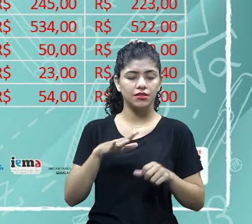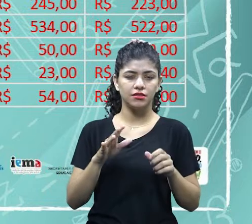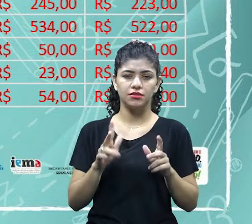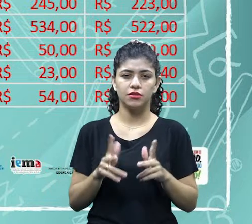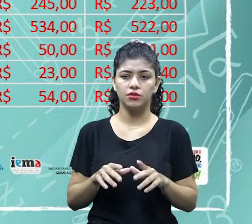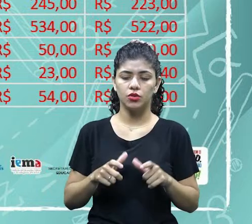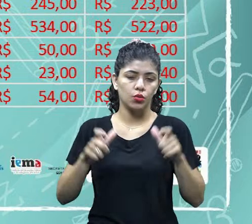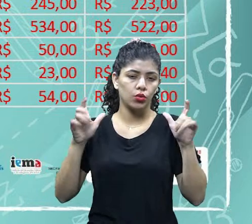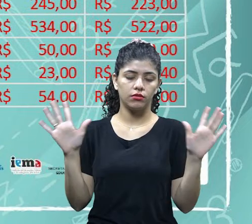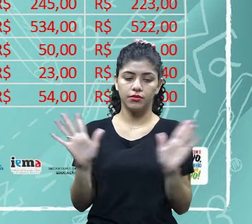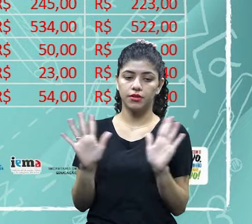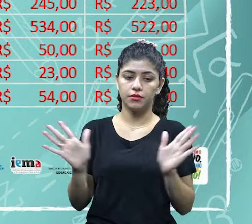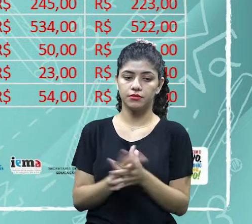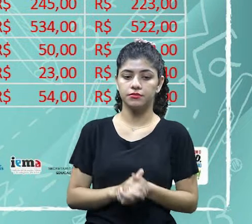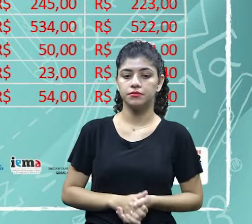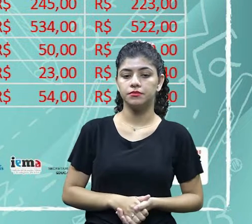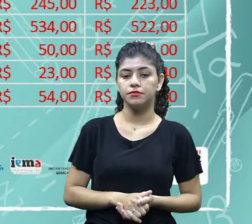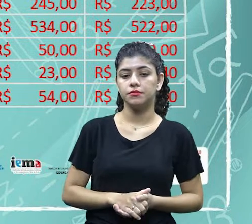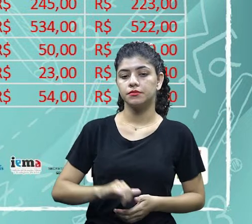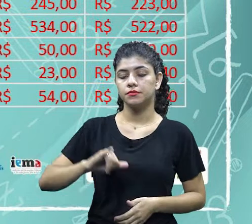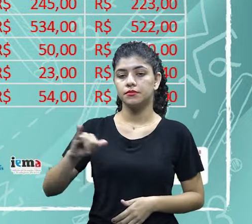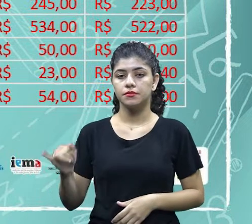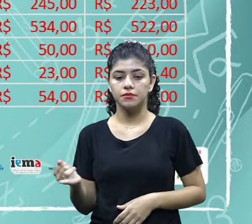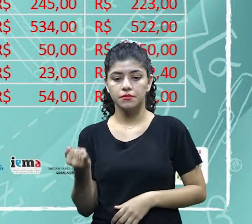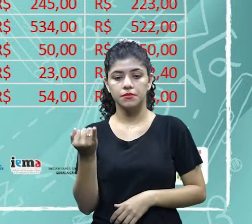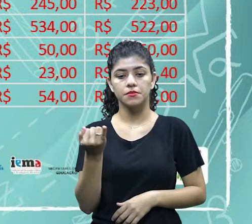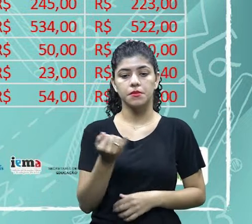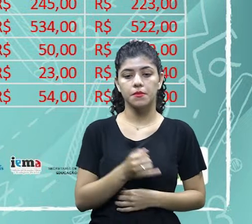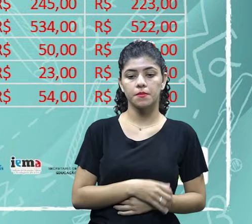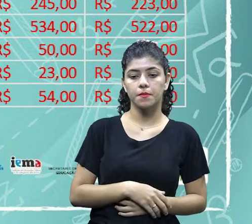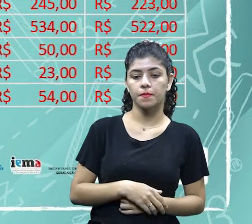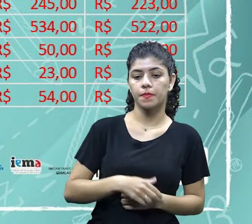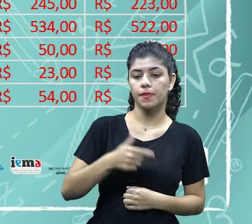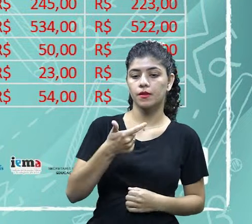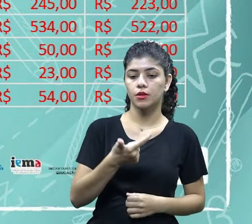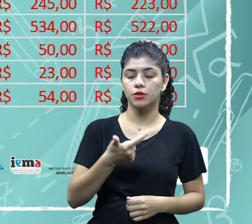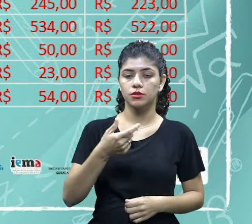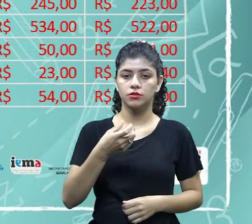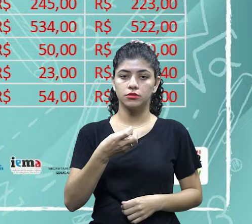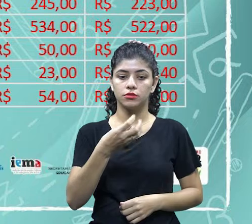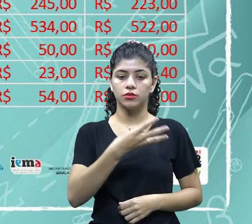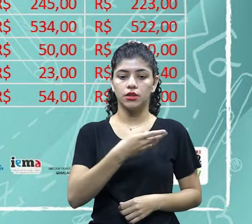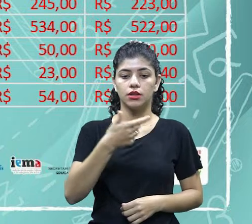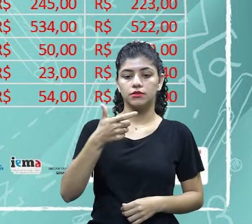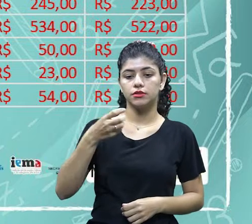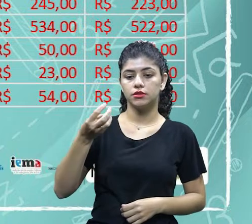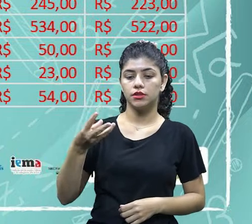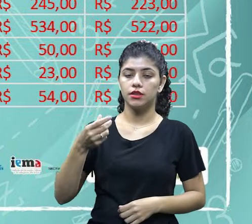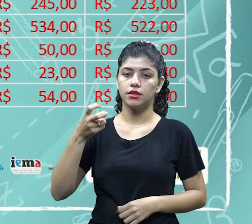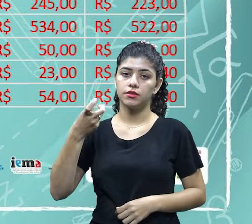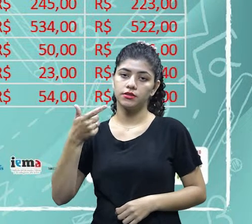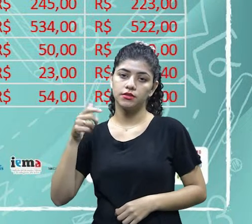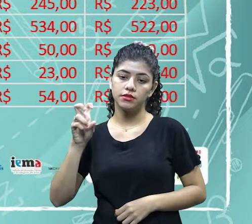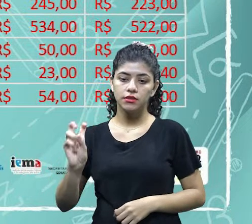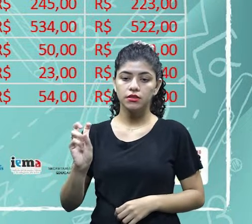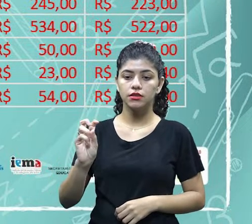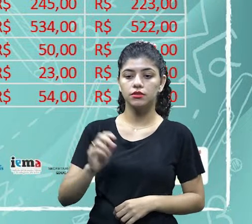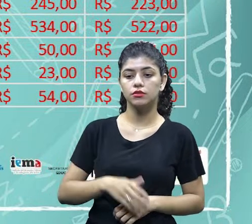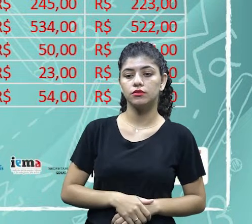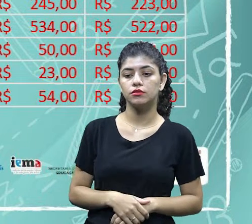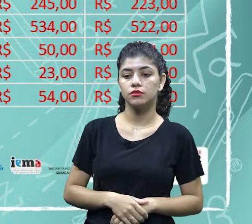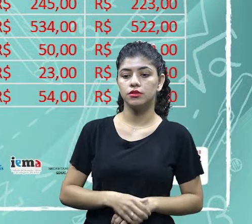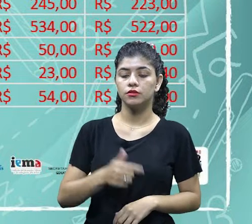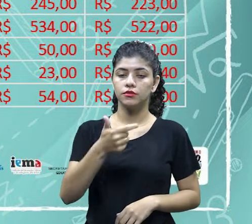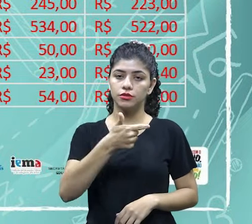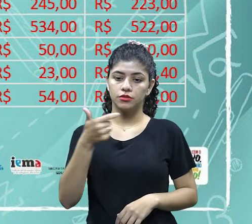tanto. Então, em janeiro foi 24, fevereiro 23, março 25, abril voltou para 24, maio voltou para 23 e junho